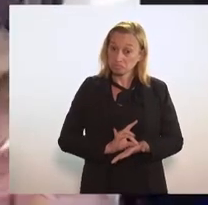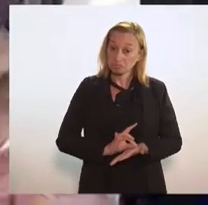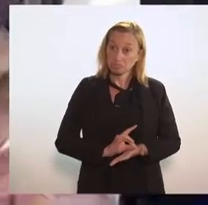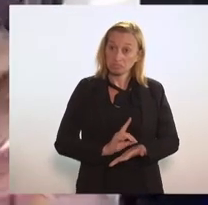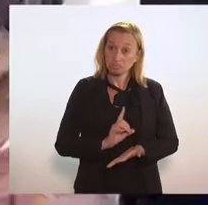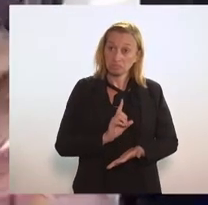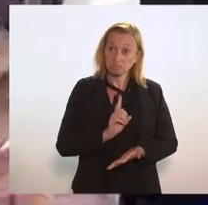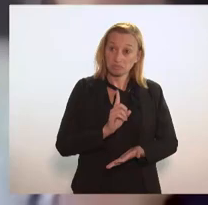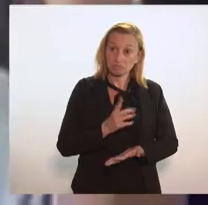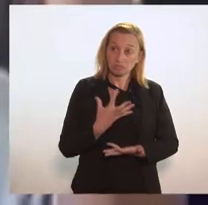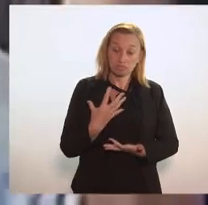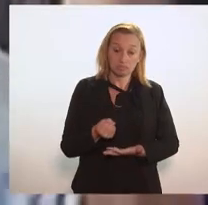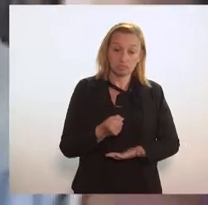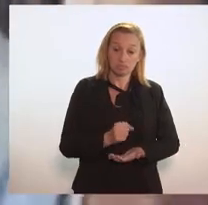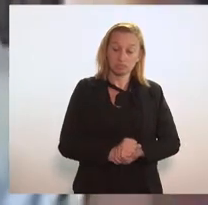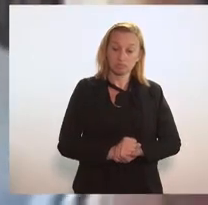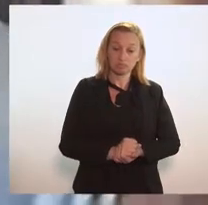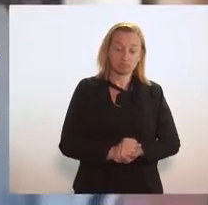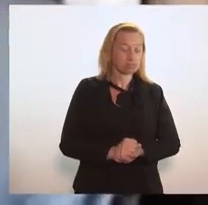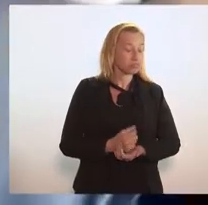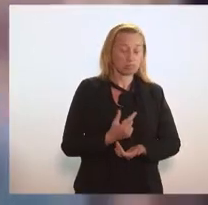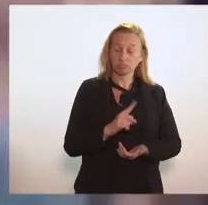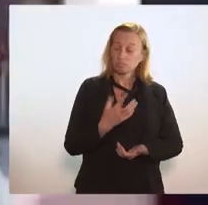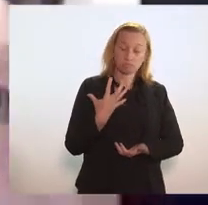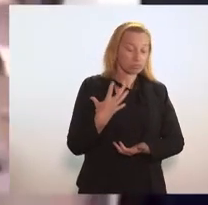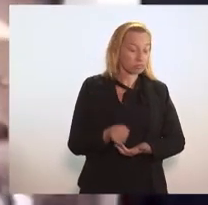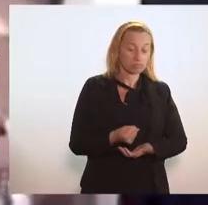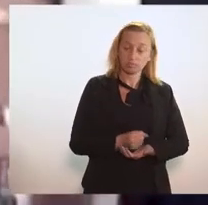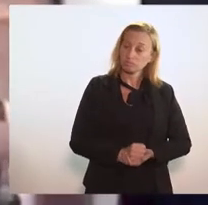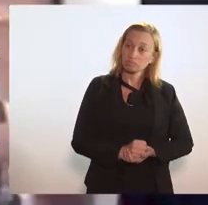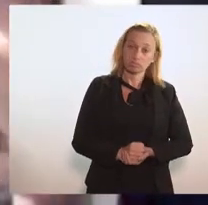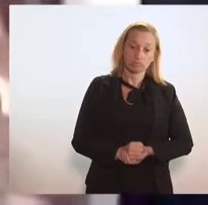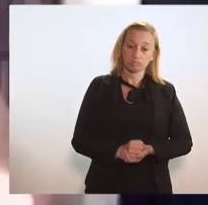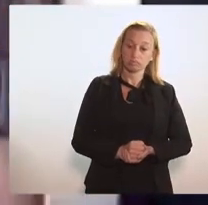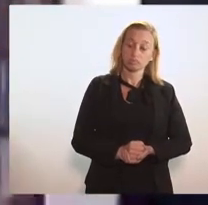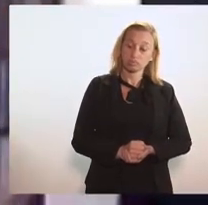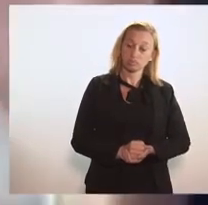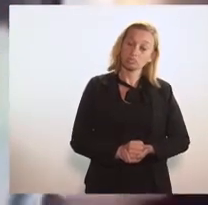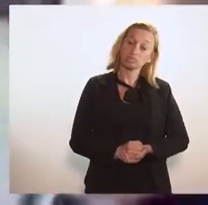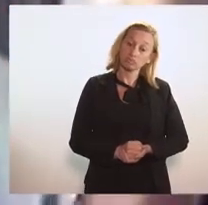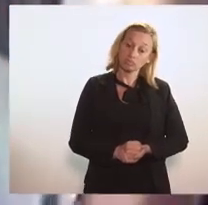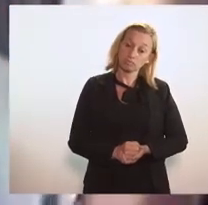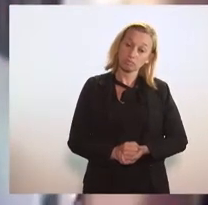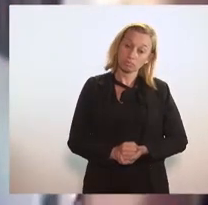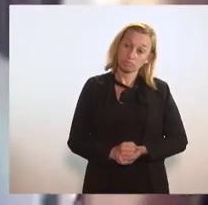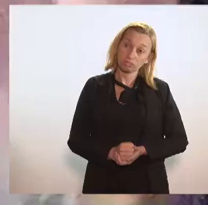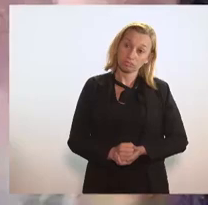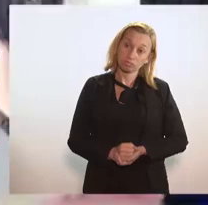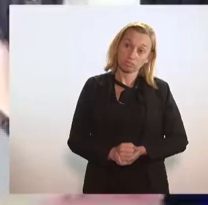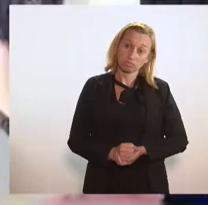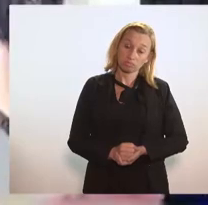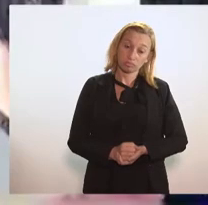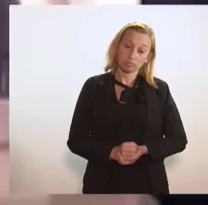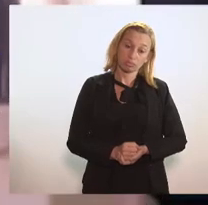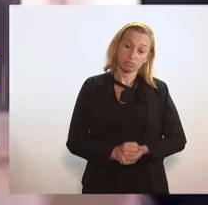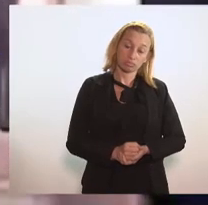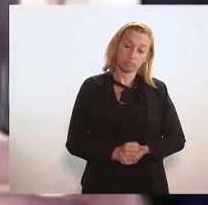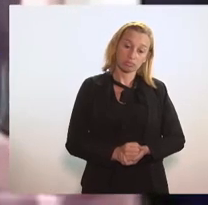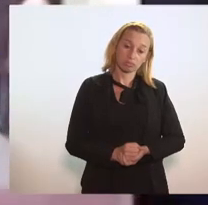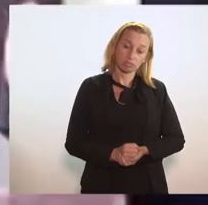entra não entra eu não consigo conceber quer dizer que não exista